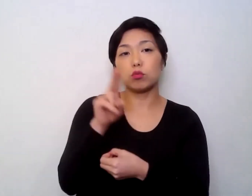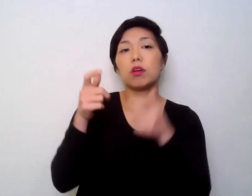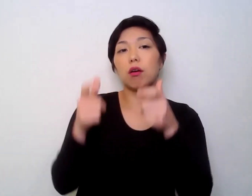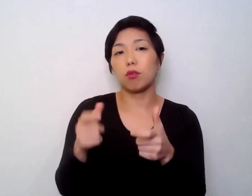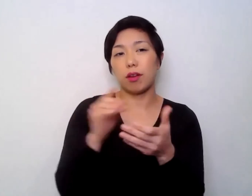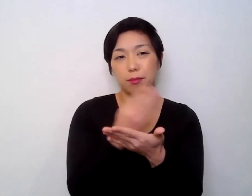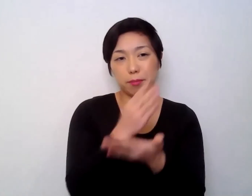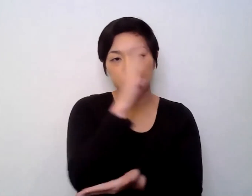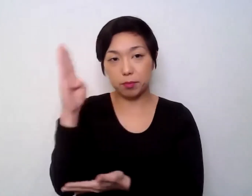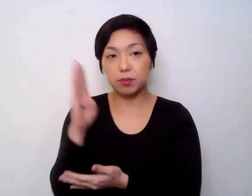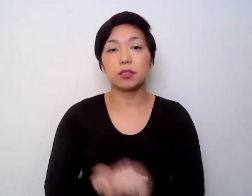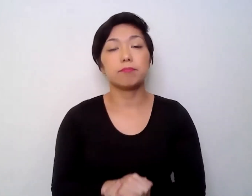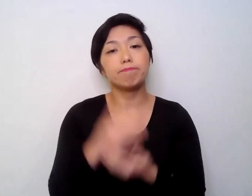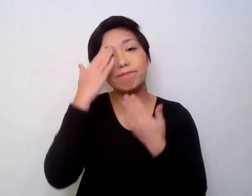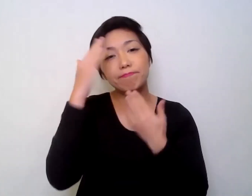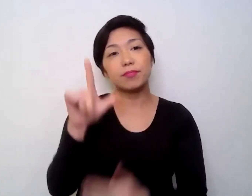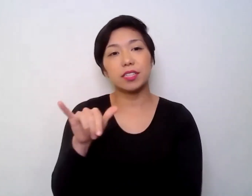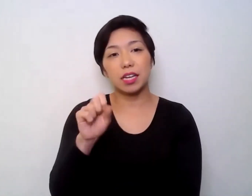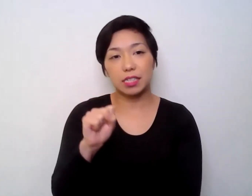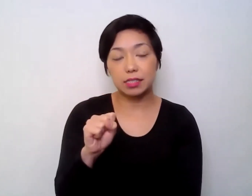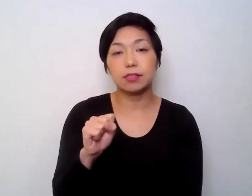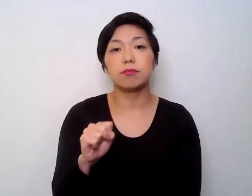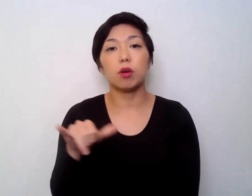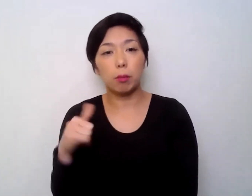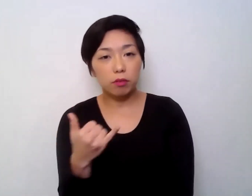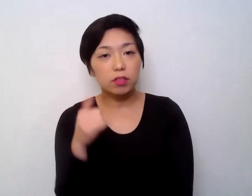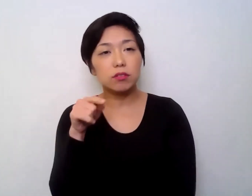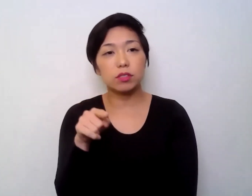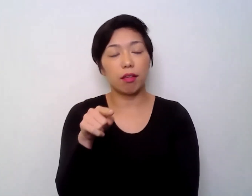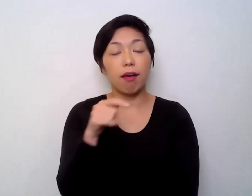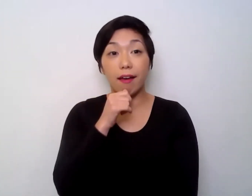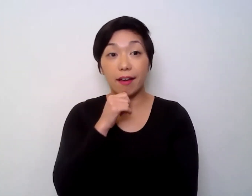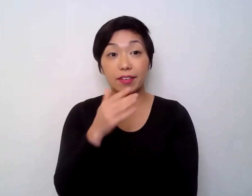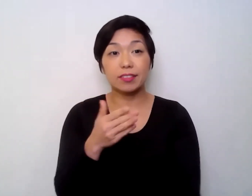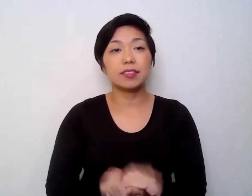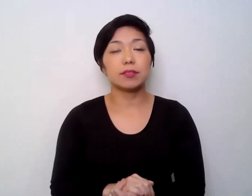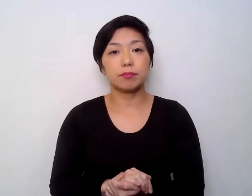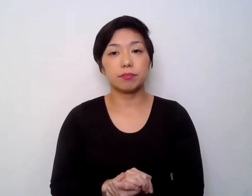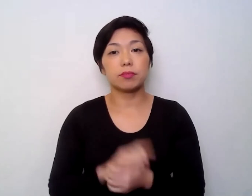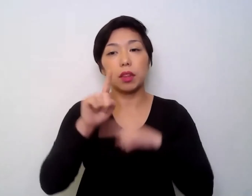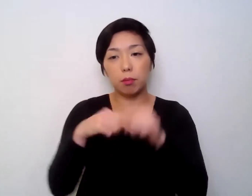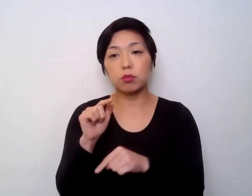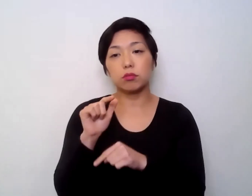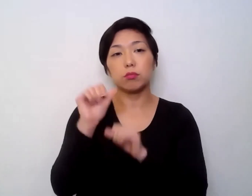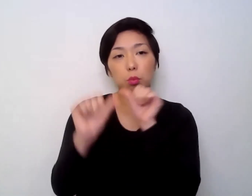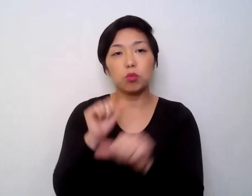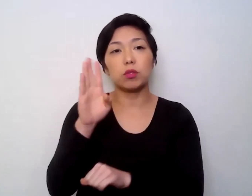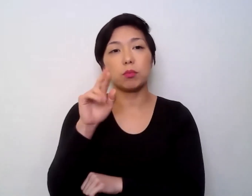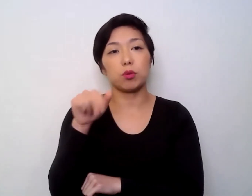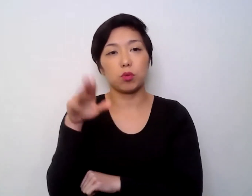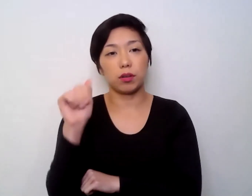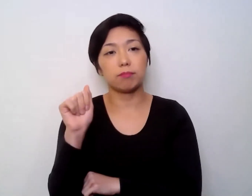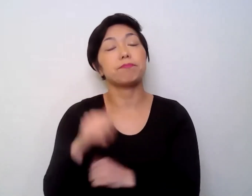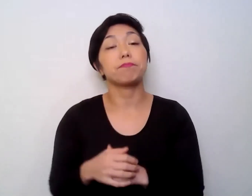Obrigada Laís a gente tem uma última vou aproveitar que você já está aqui antes da gente passar para a Bruna que é do Francisco e ele pergunta